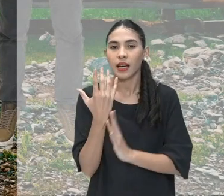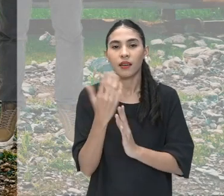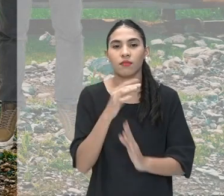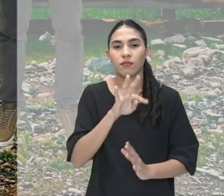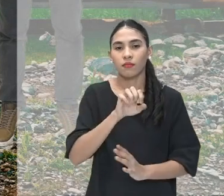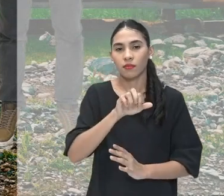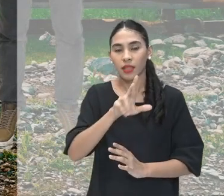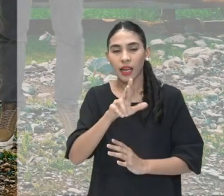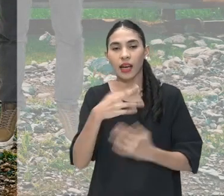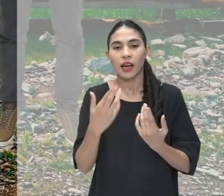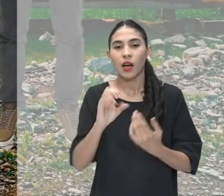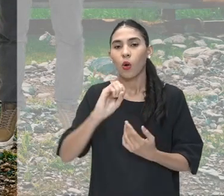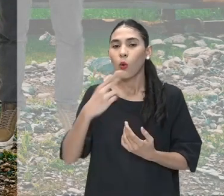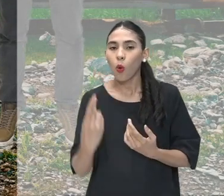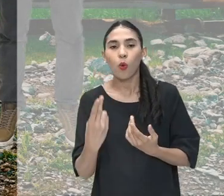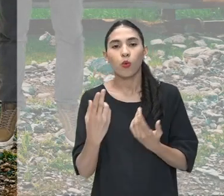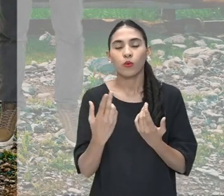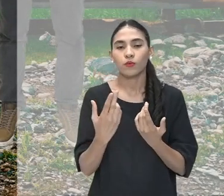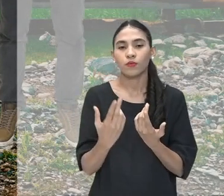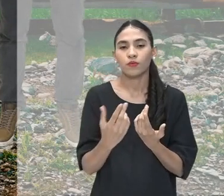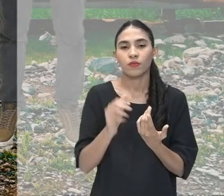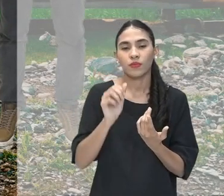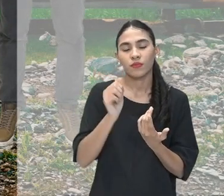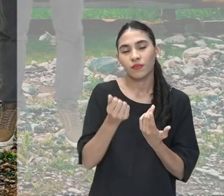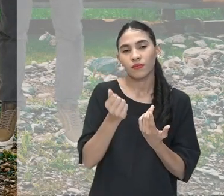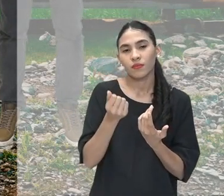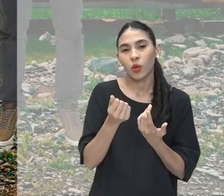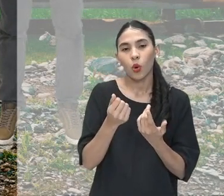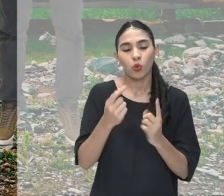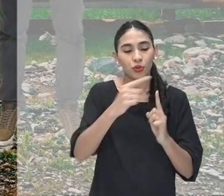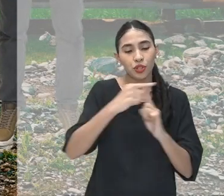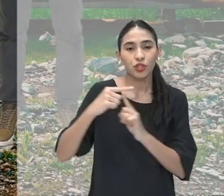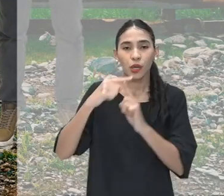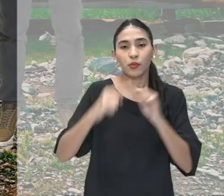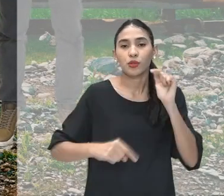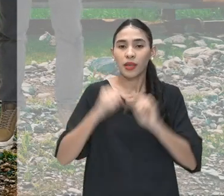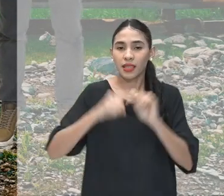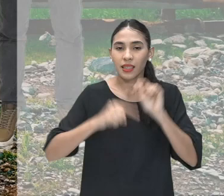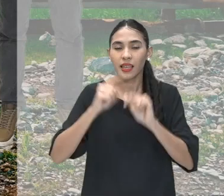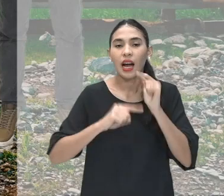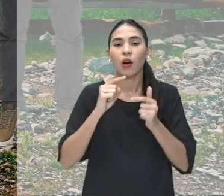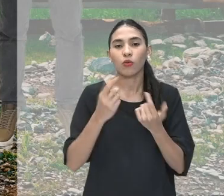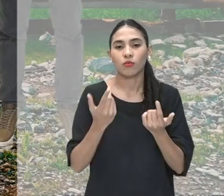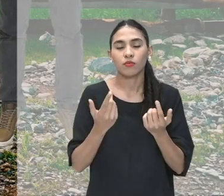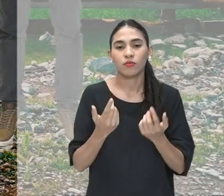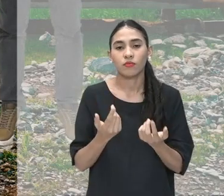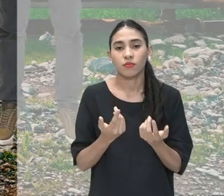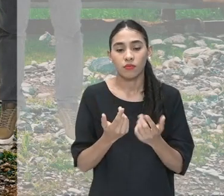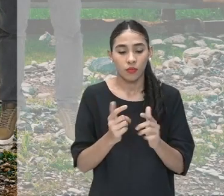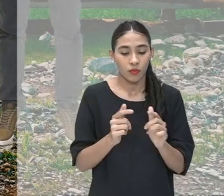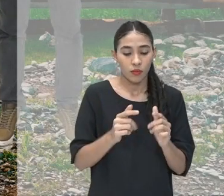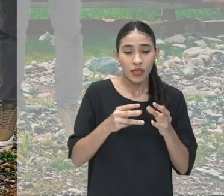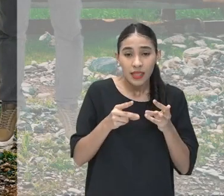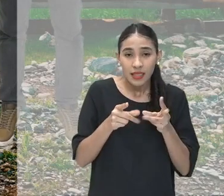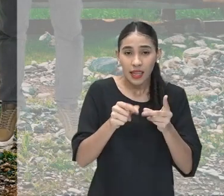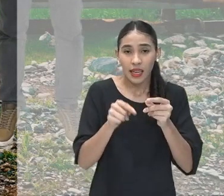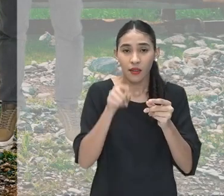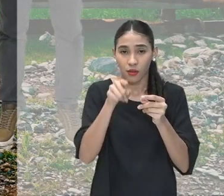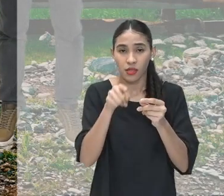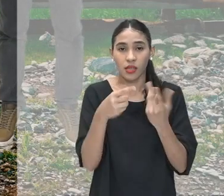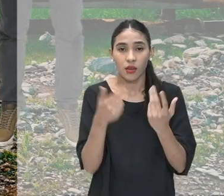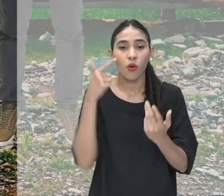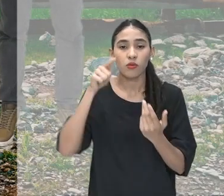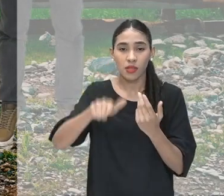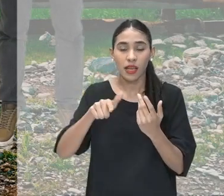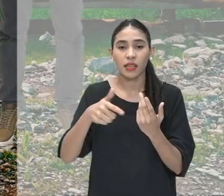um arado, né, que você vai arar a terra, vai melhorar a terra para ela poder produzir mais. Então, no mesmo pedaço de terra, você vai